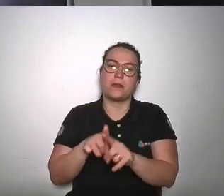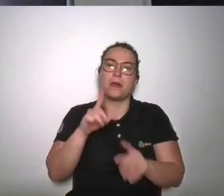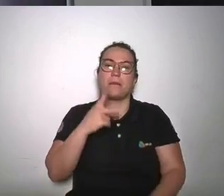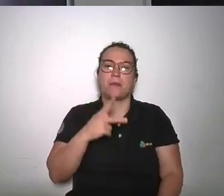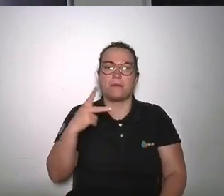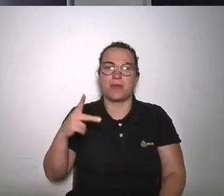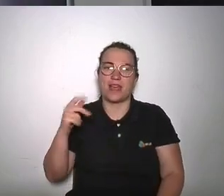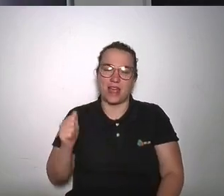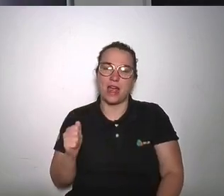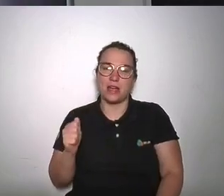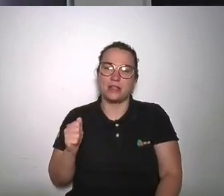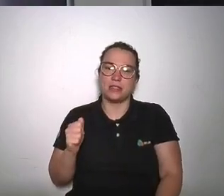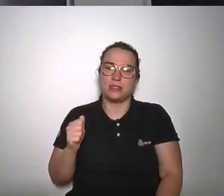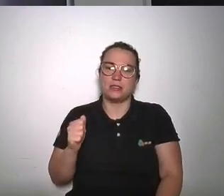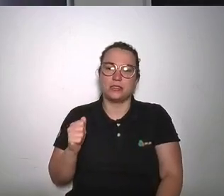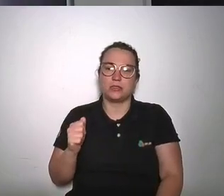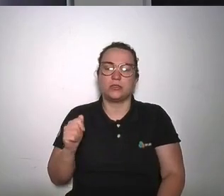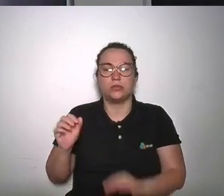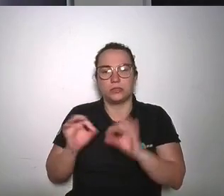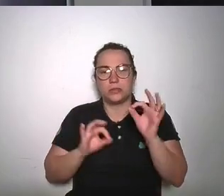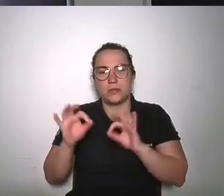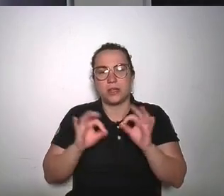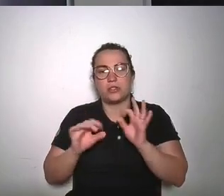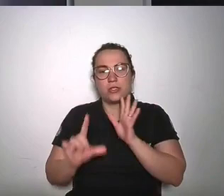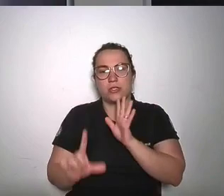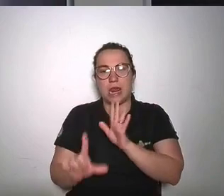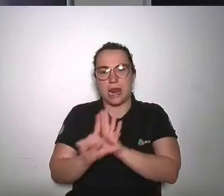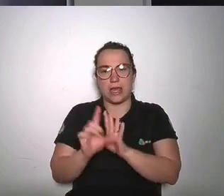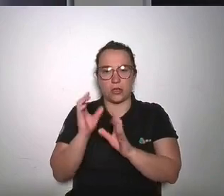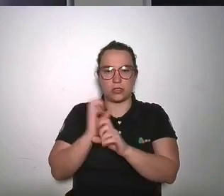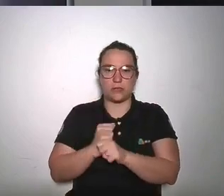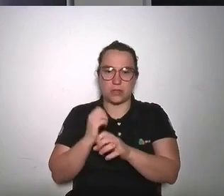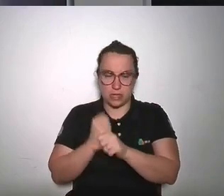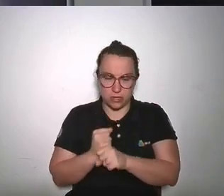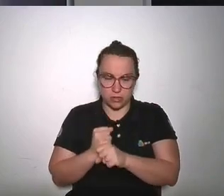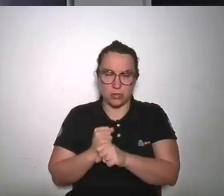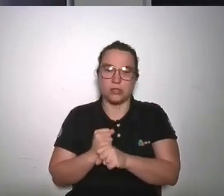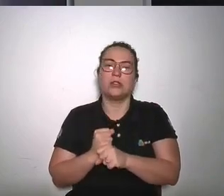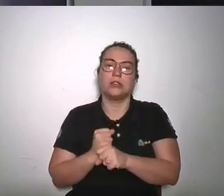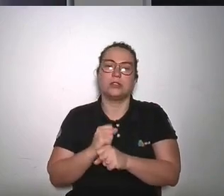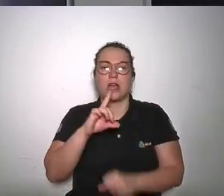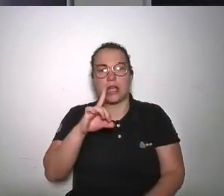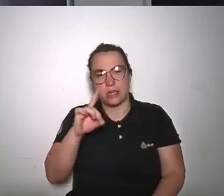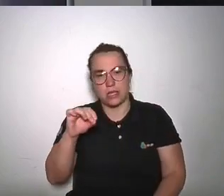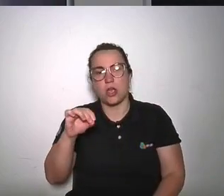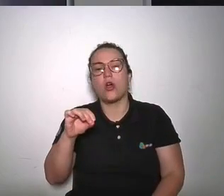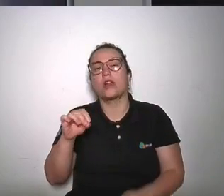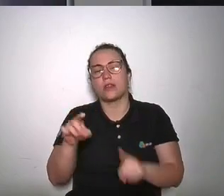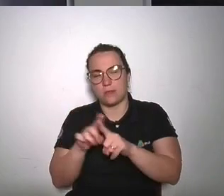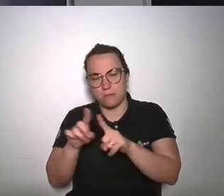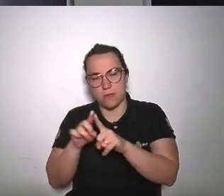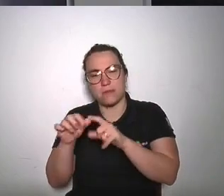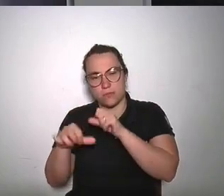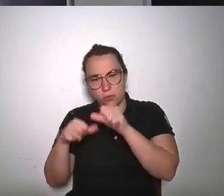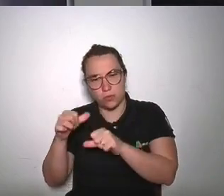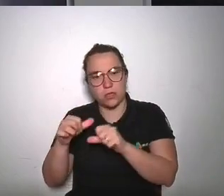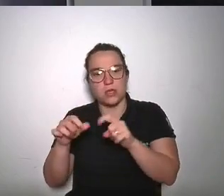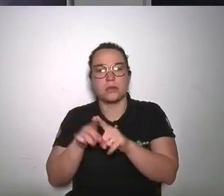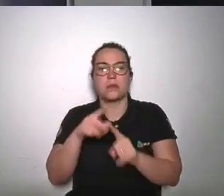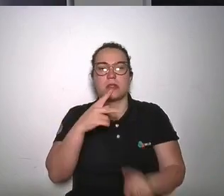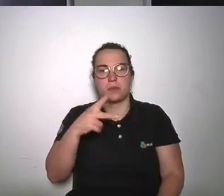Quando você mexe na lei orçamentária, automaticamente você mexe na LDO e automaticamente você mexe na